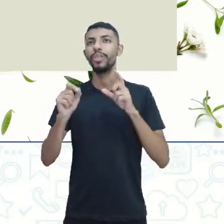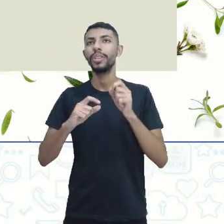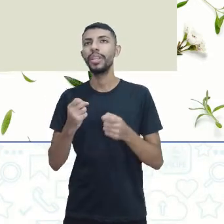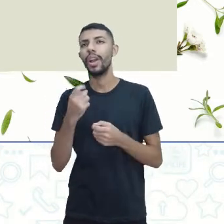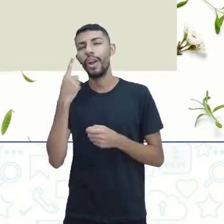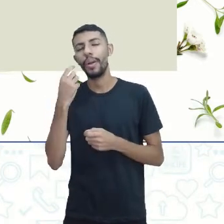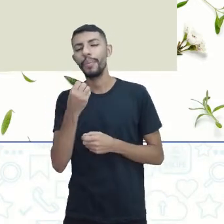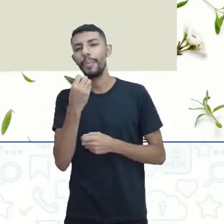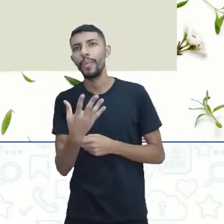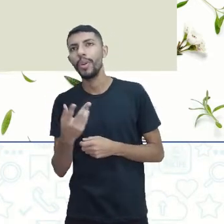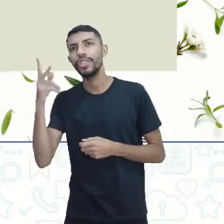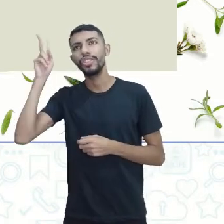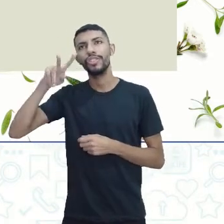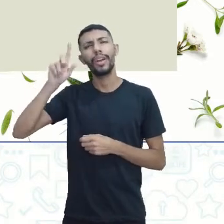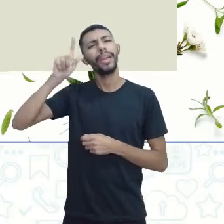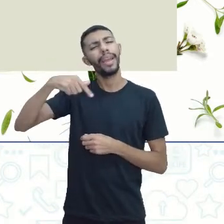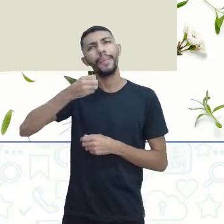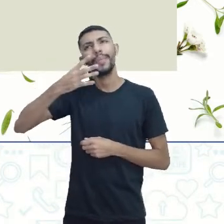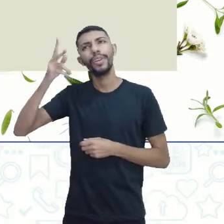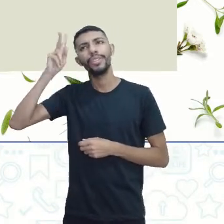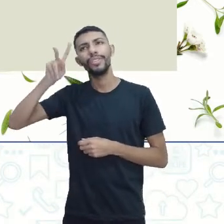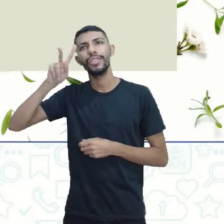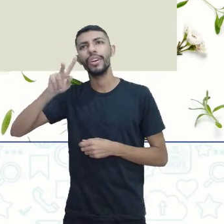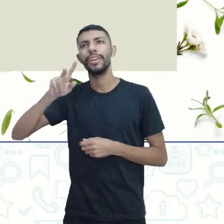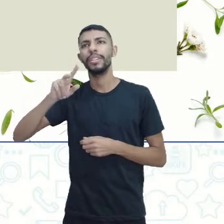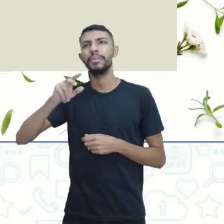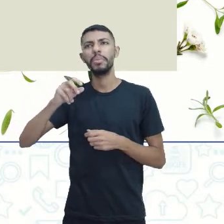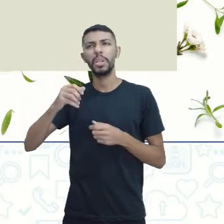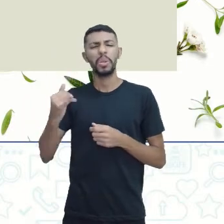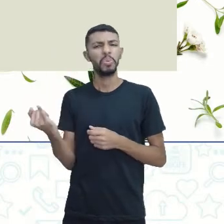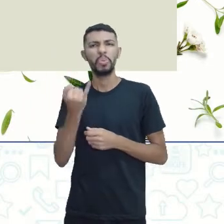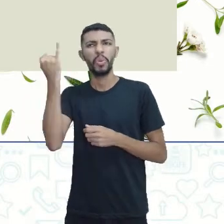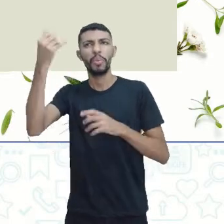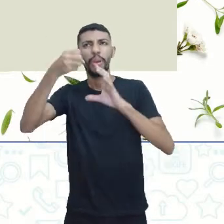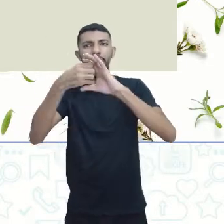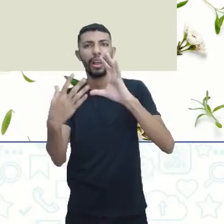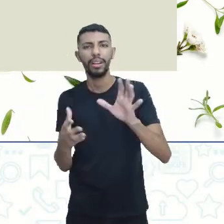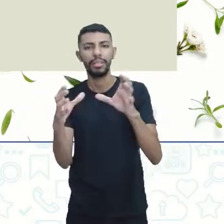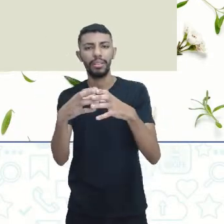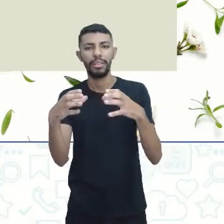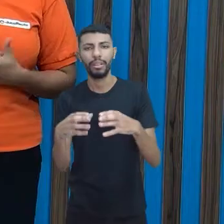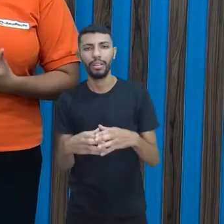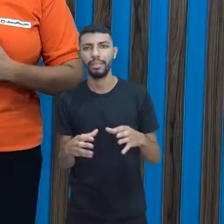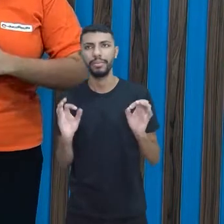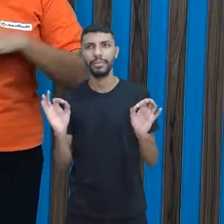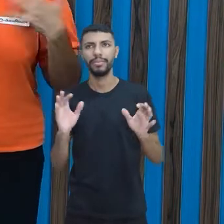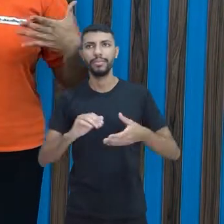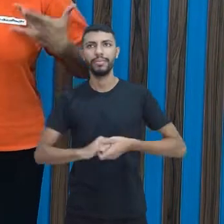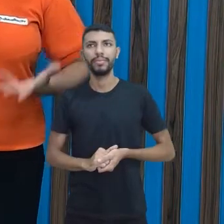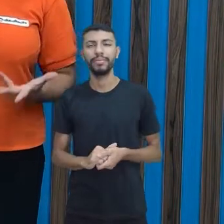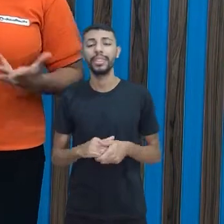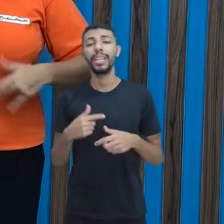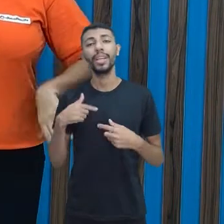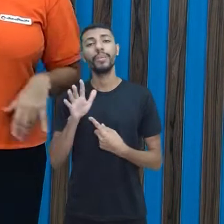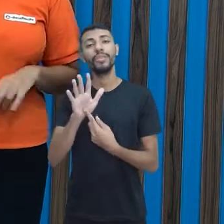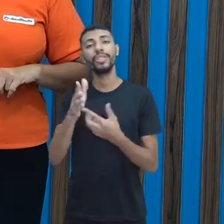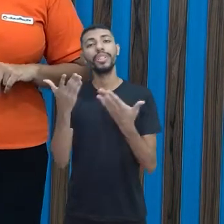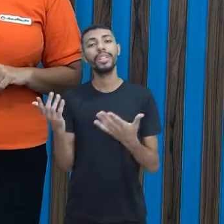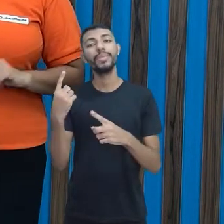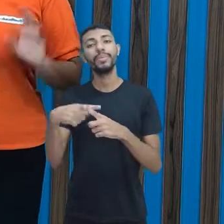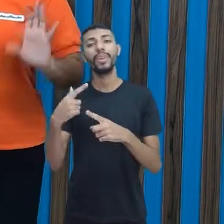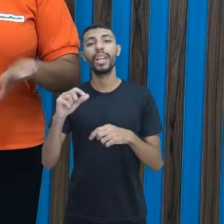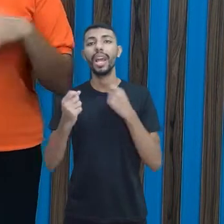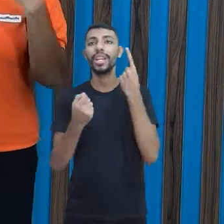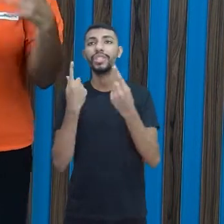boas histórias, não importa como estejam caracterizadas. E eu trouxe isso por quê? Porque às vezes há uma resistência a